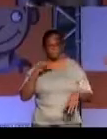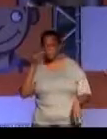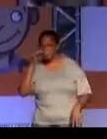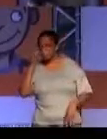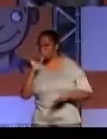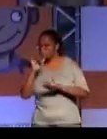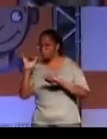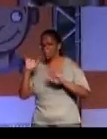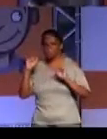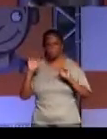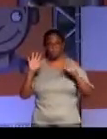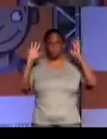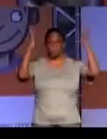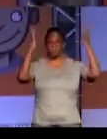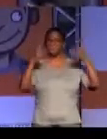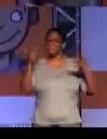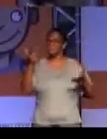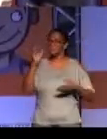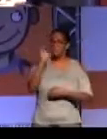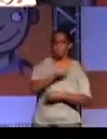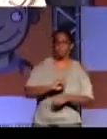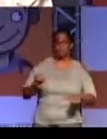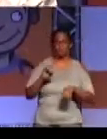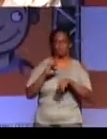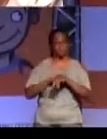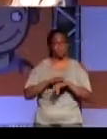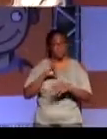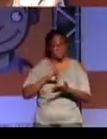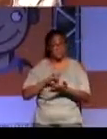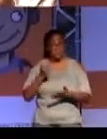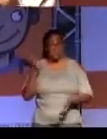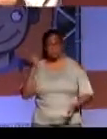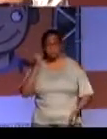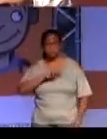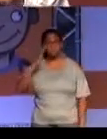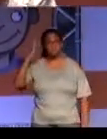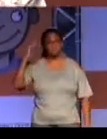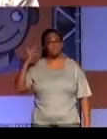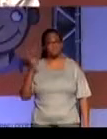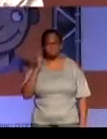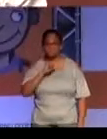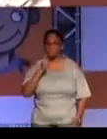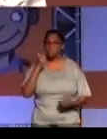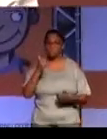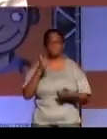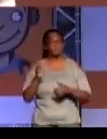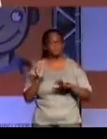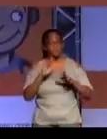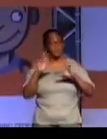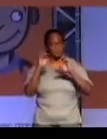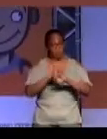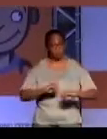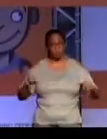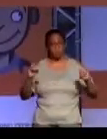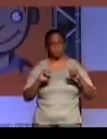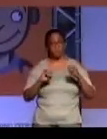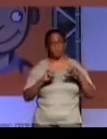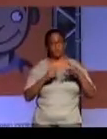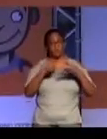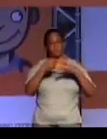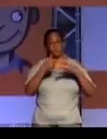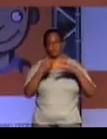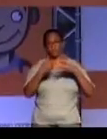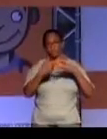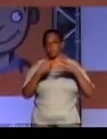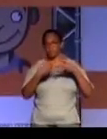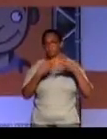nenhuma comemoração nesse sentido. Mas é uma grande conquista, já é uma grande conquista. Eliminamos dos 3 tipos, já